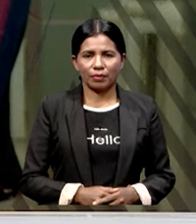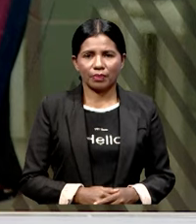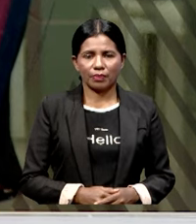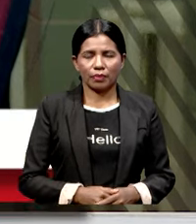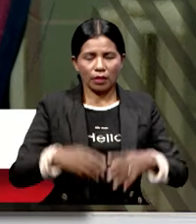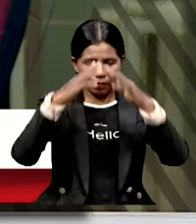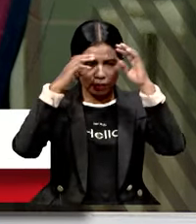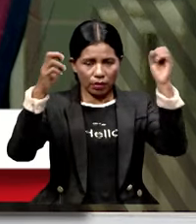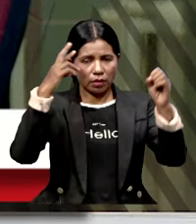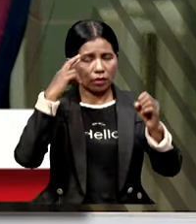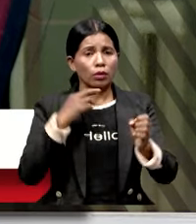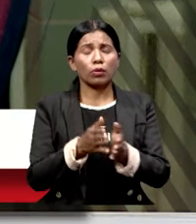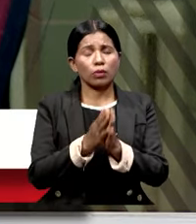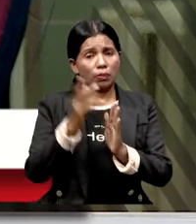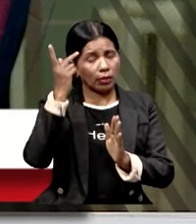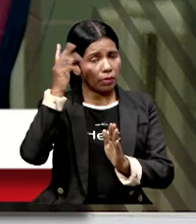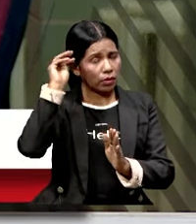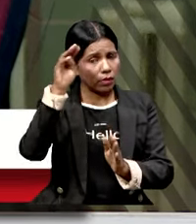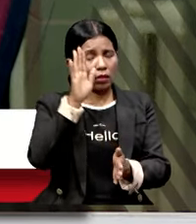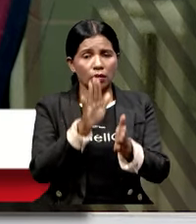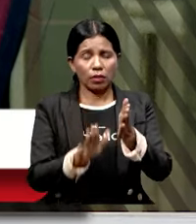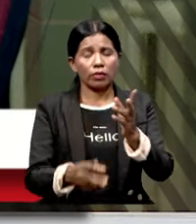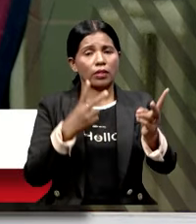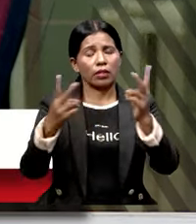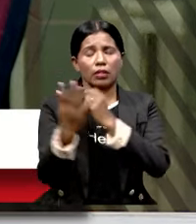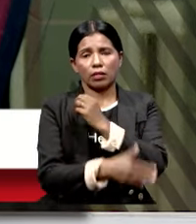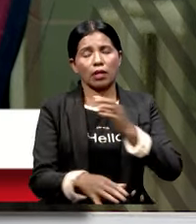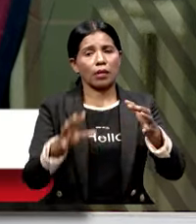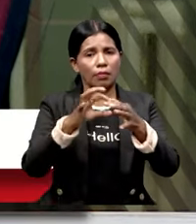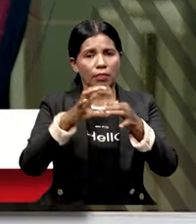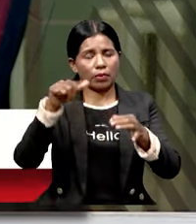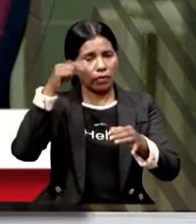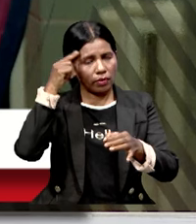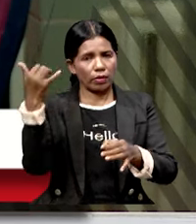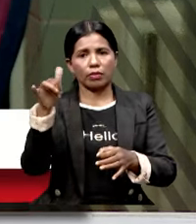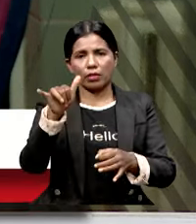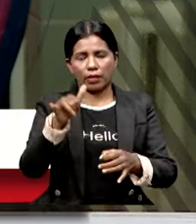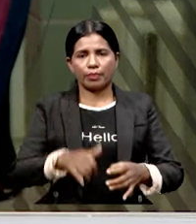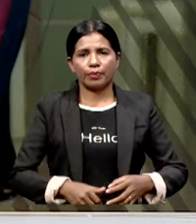O presidente da República, russo primeiro-ministro, atua menos viaja no estrangeiro, bem membro do governo Ciro.